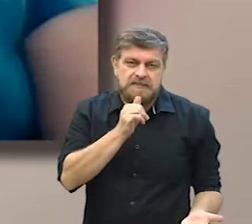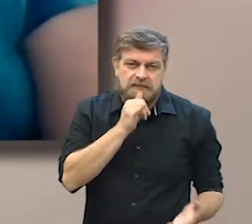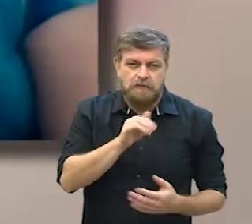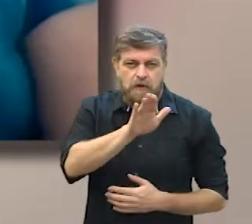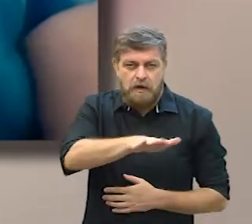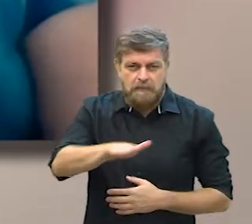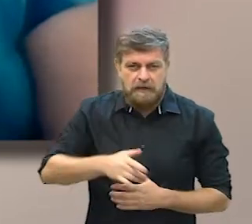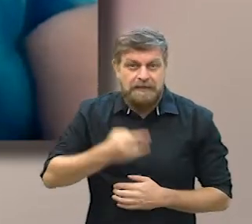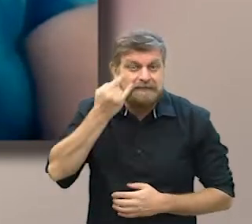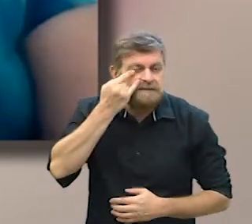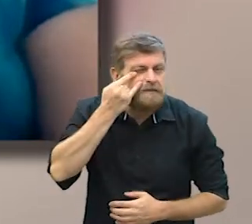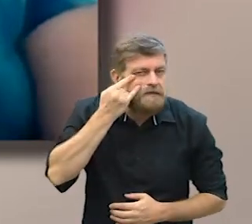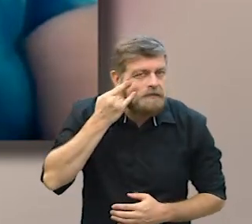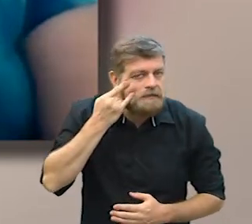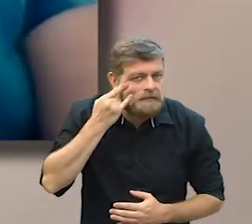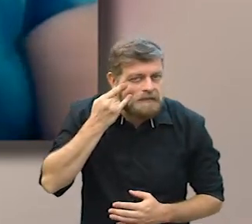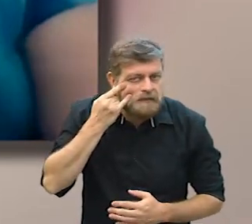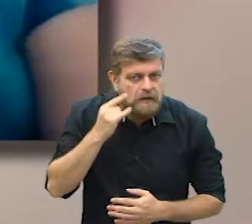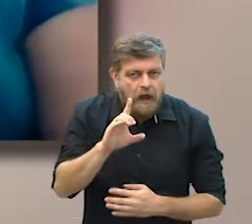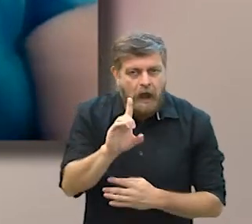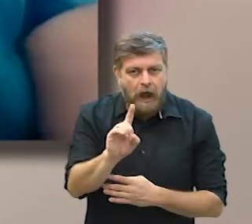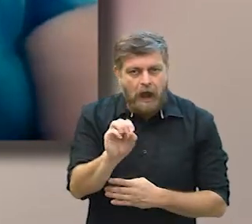por exemplo, com síndrome de Down,